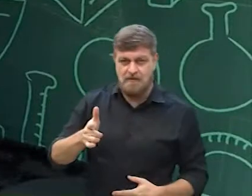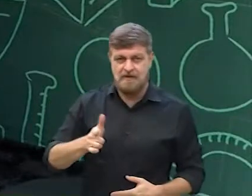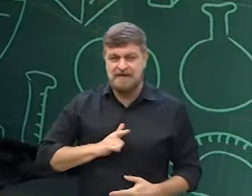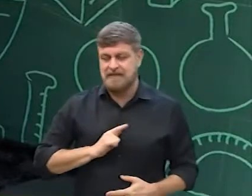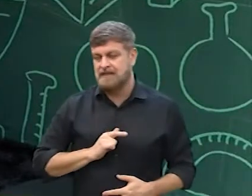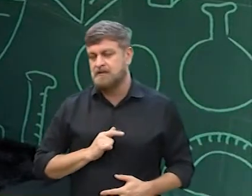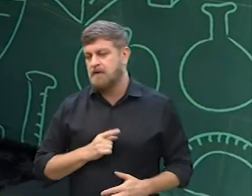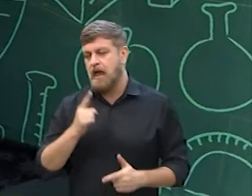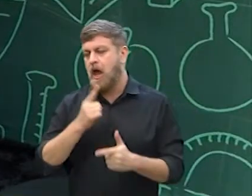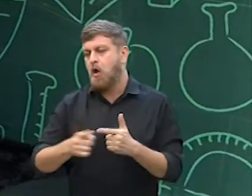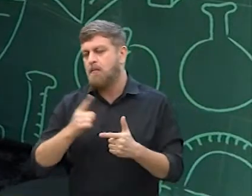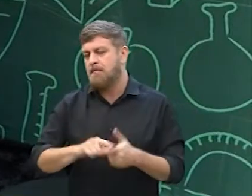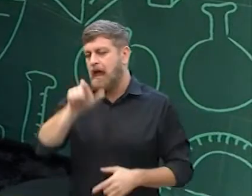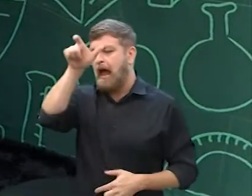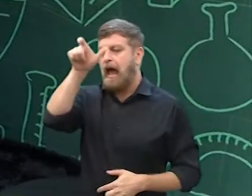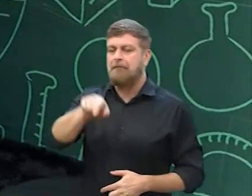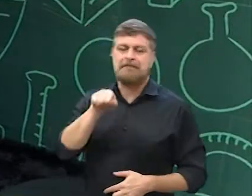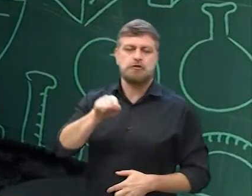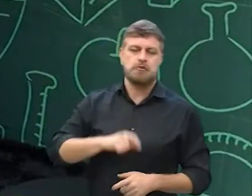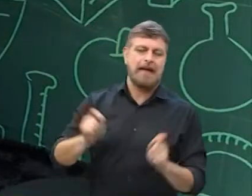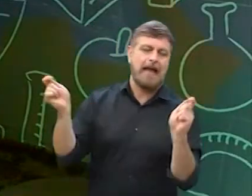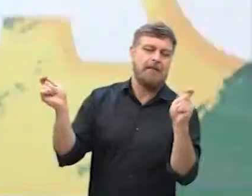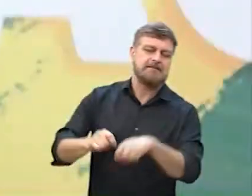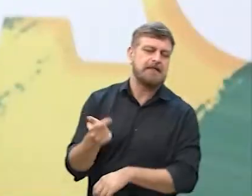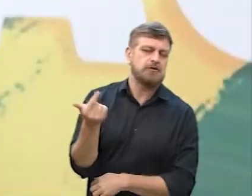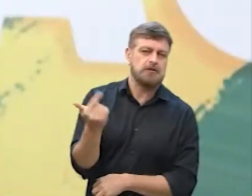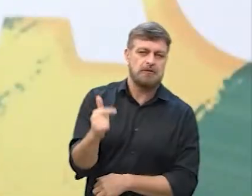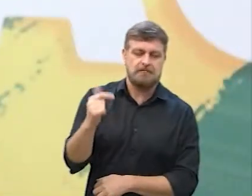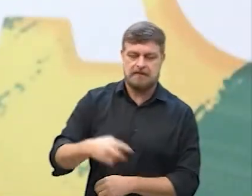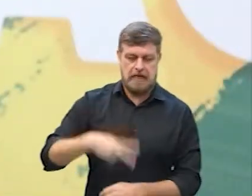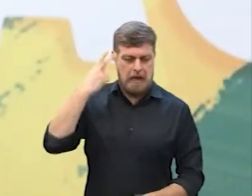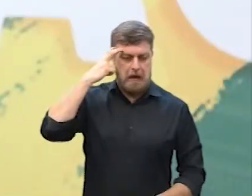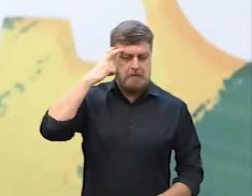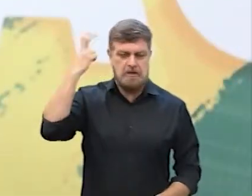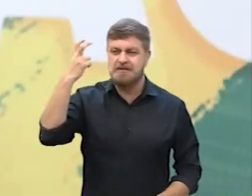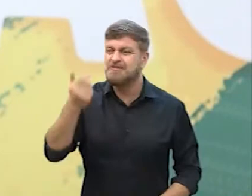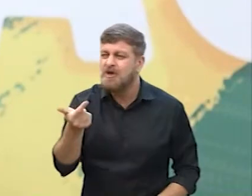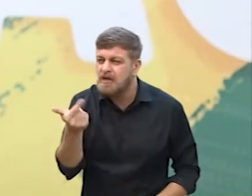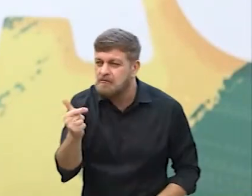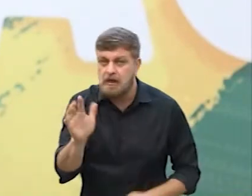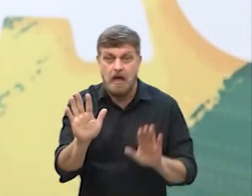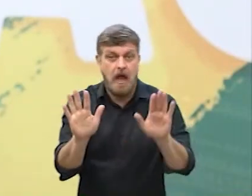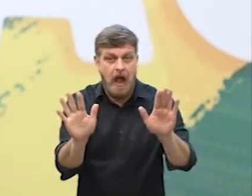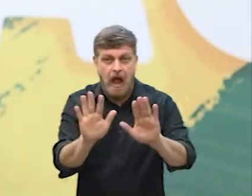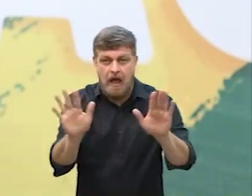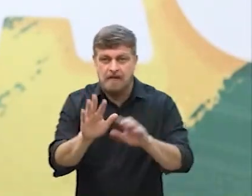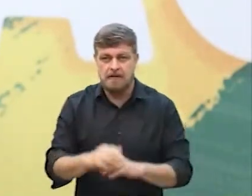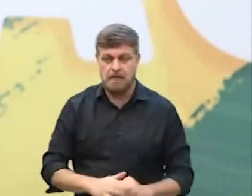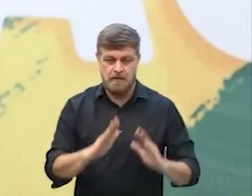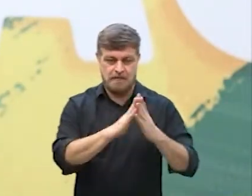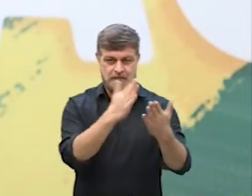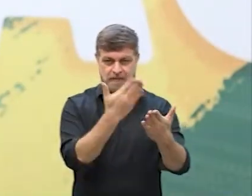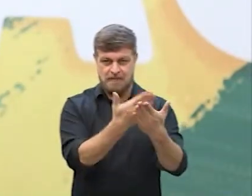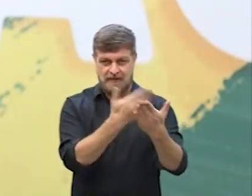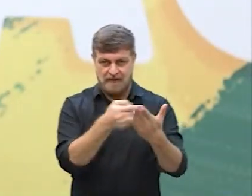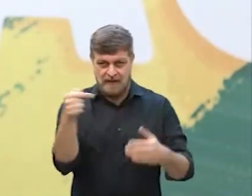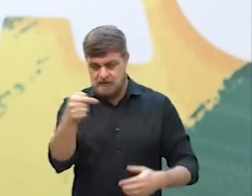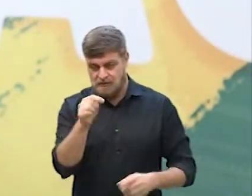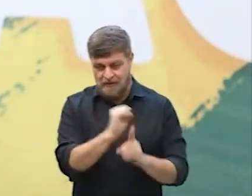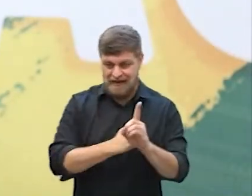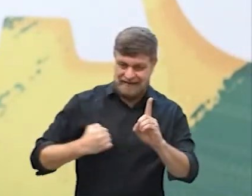é questão de capacidade, enfim, ou de inteligência, a questão é a escola, não